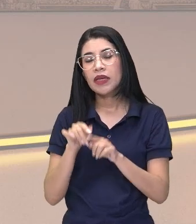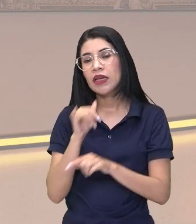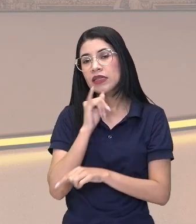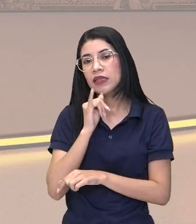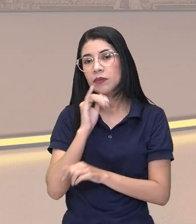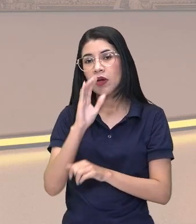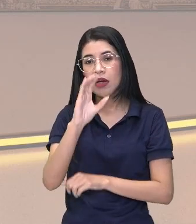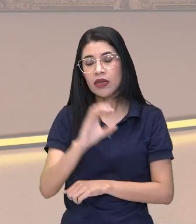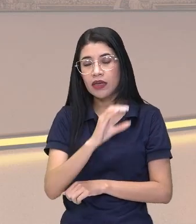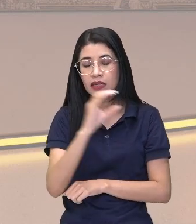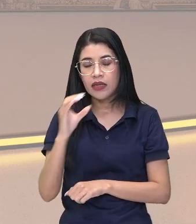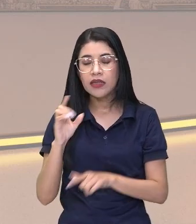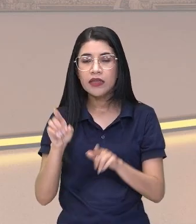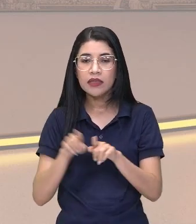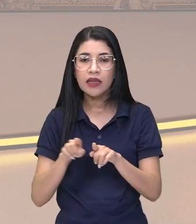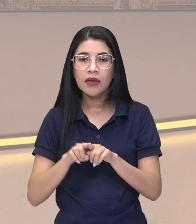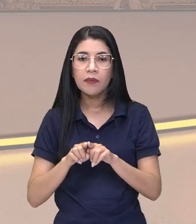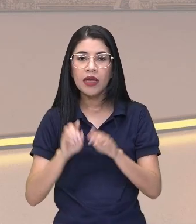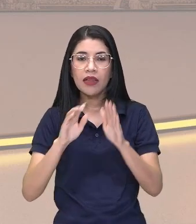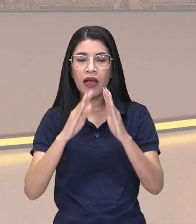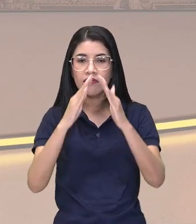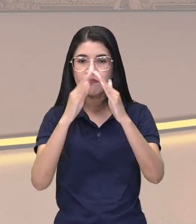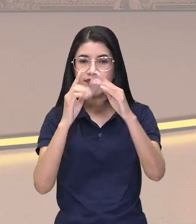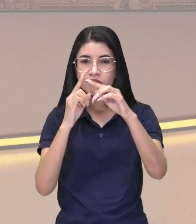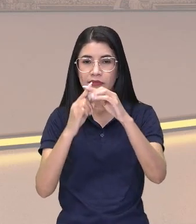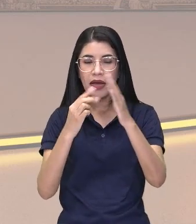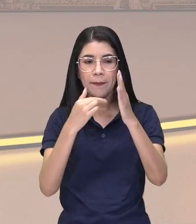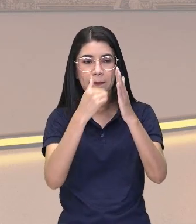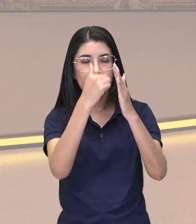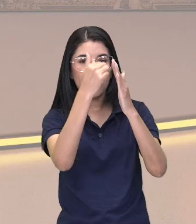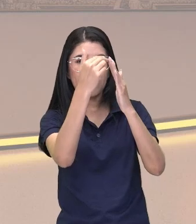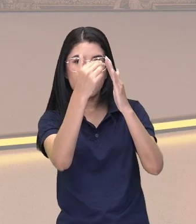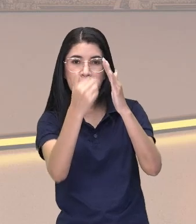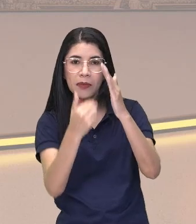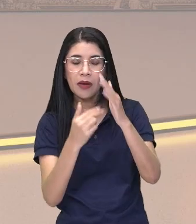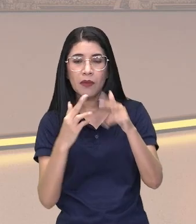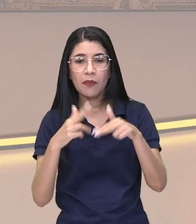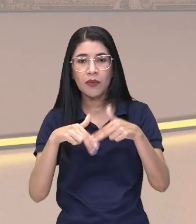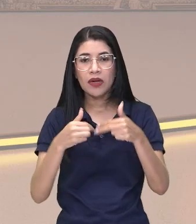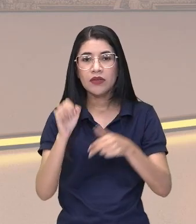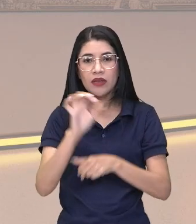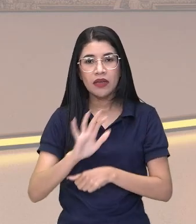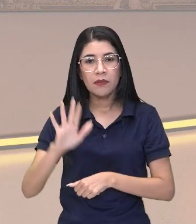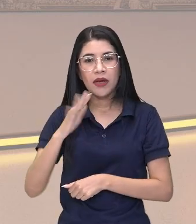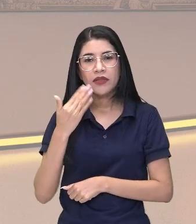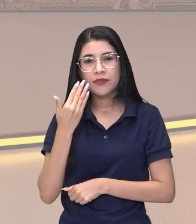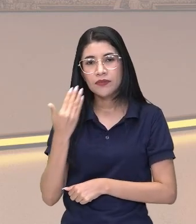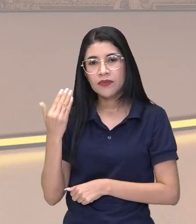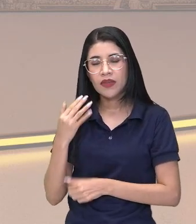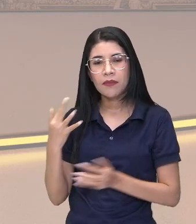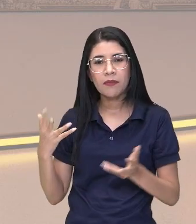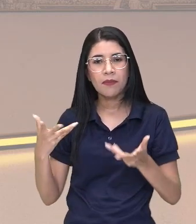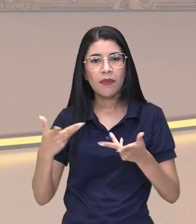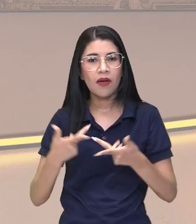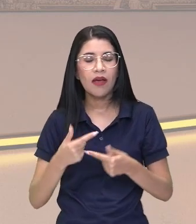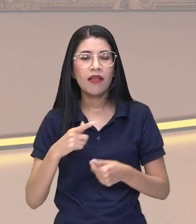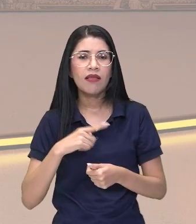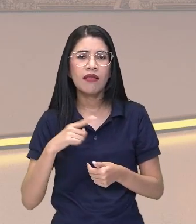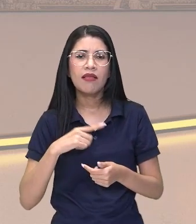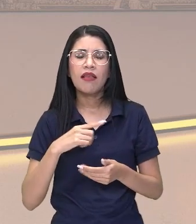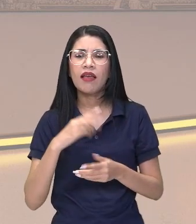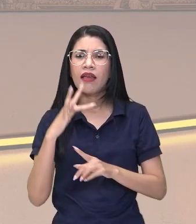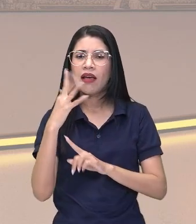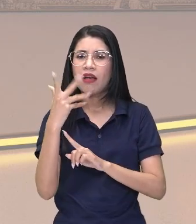aqui com, né, a Capela Sistina. Por isso, olha que cenário maravilhoso, gente. né? Nós temos, então, aqui obras,